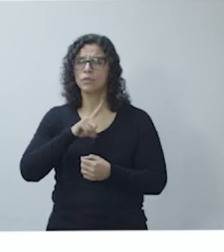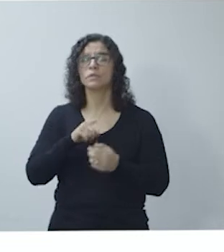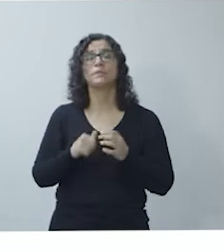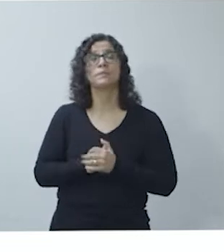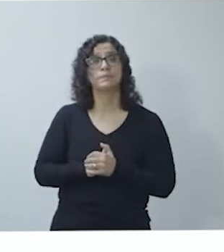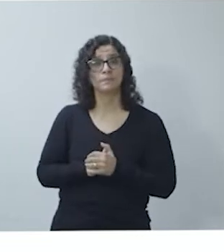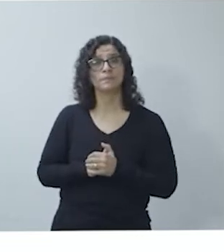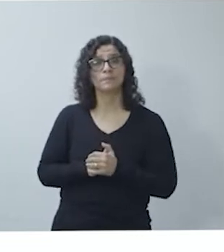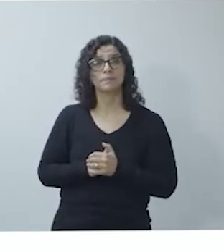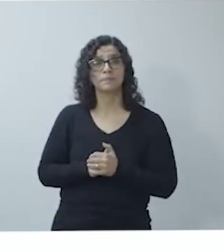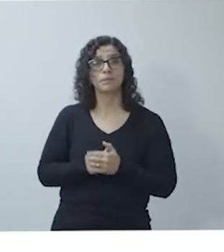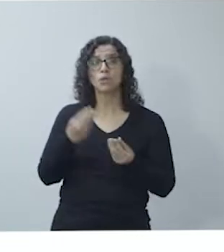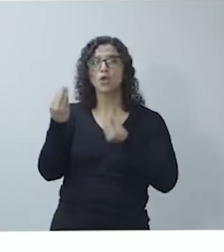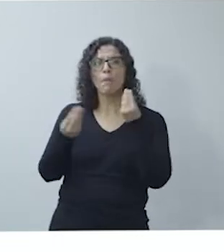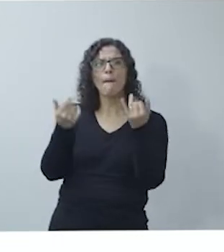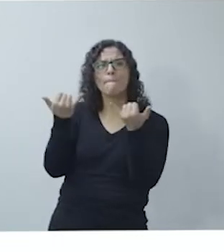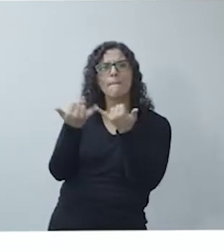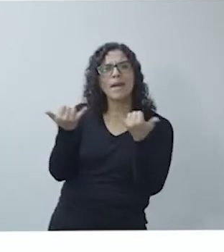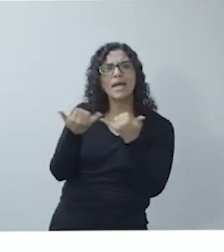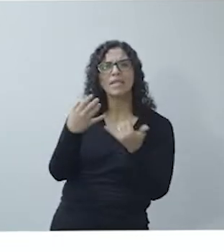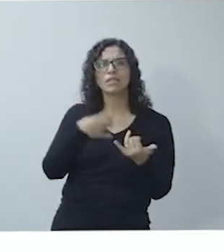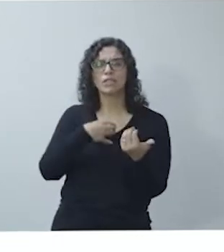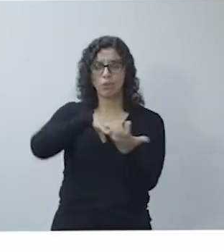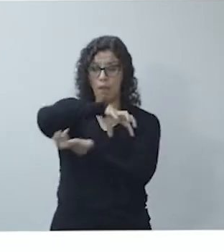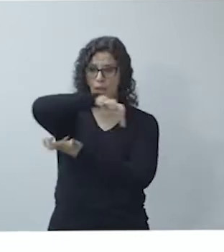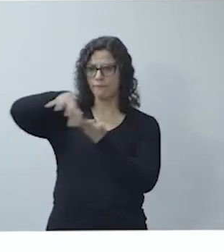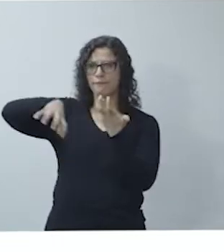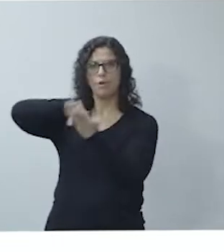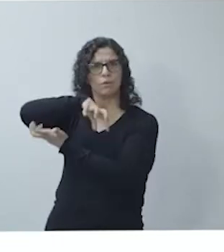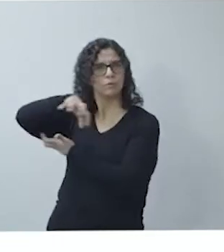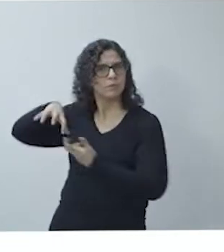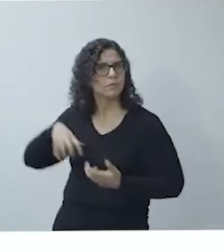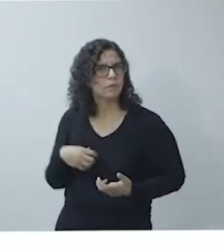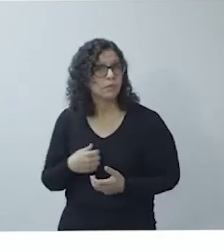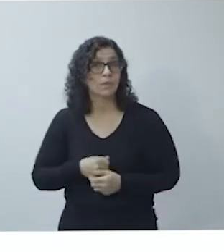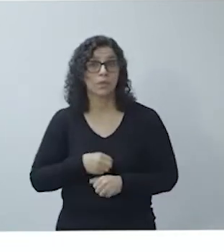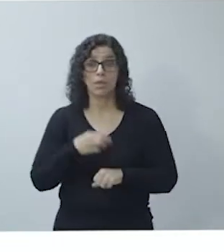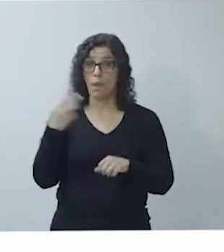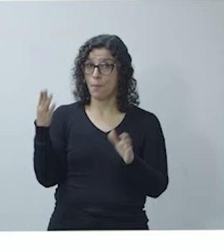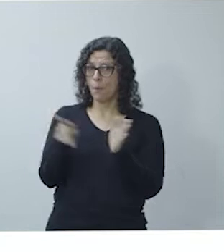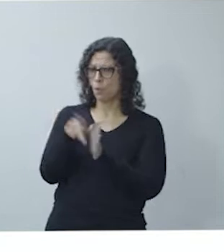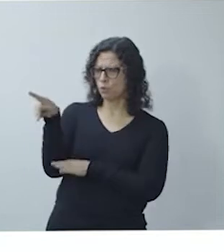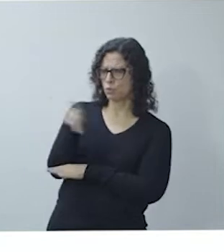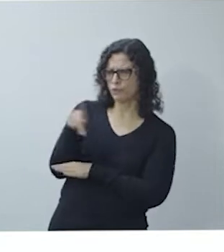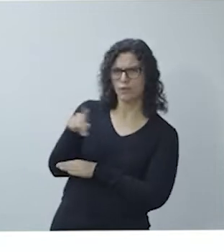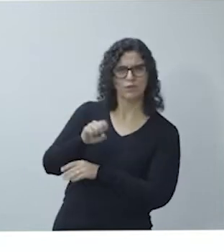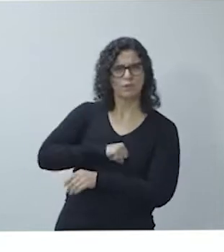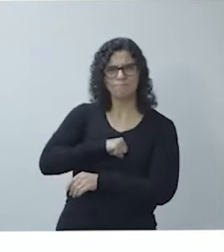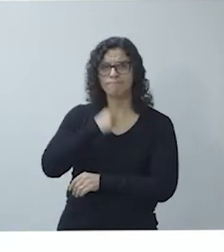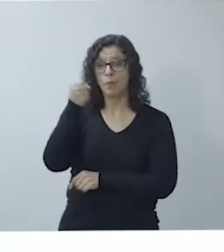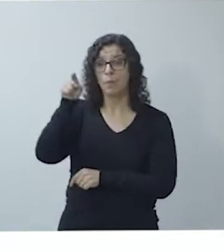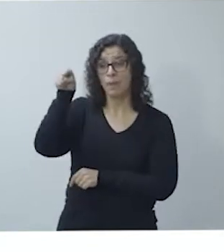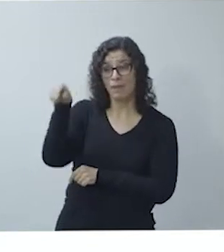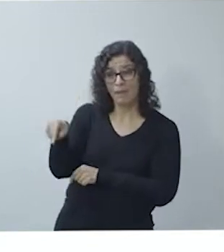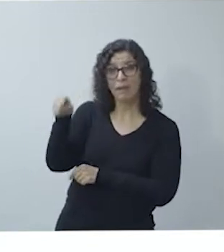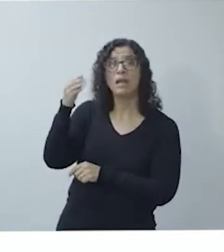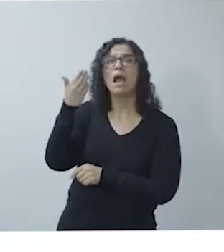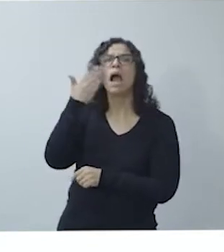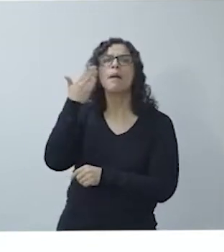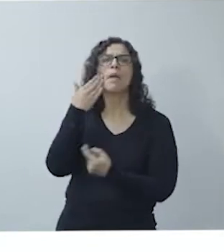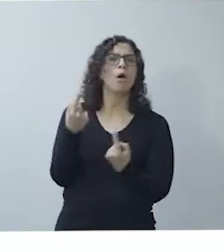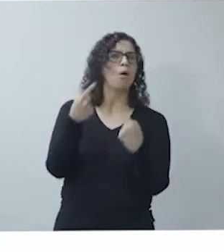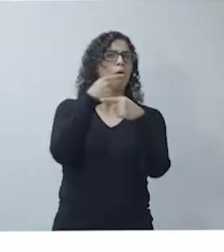via chegar Antenor como a própria revolução. Os mestres indignavam-se porque ele aprendia